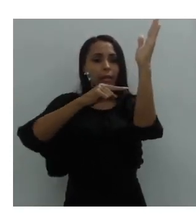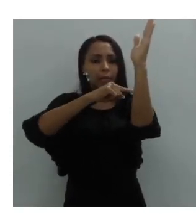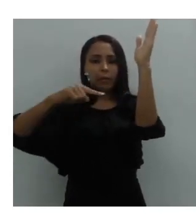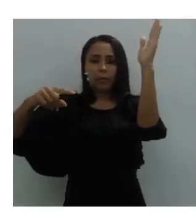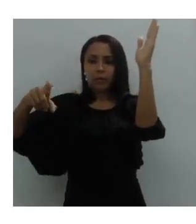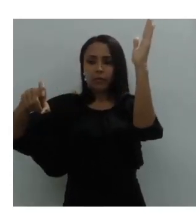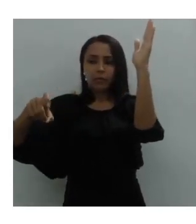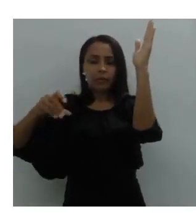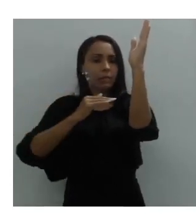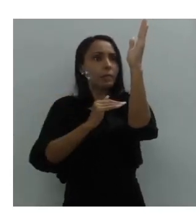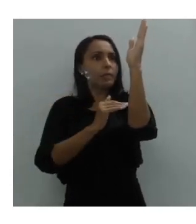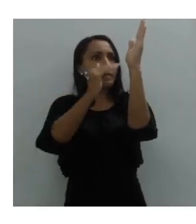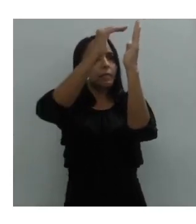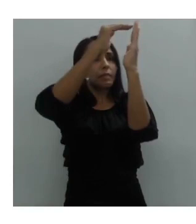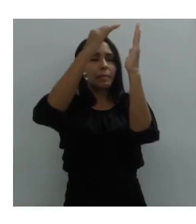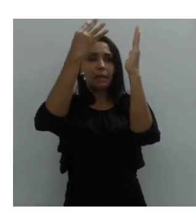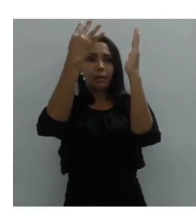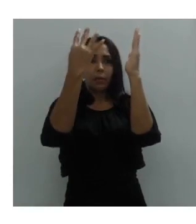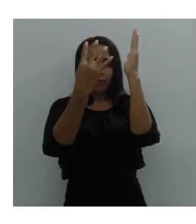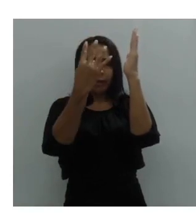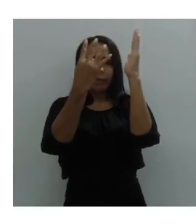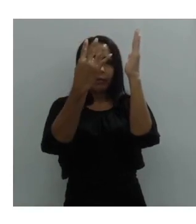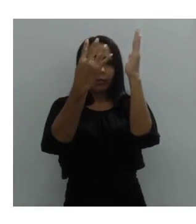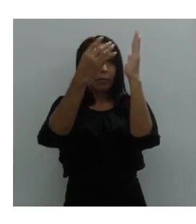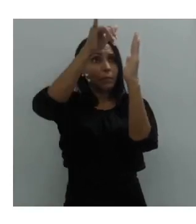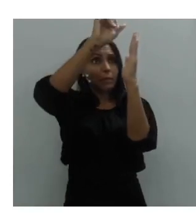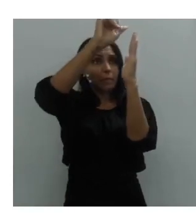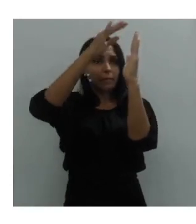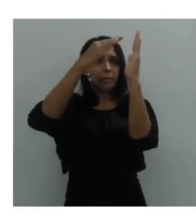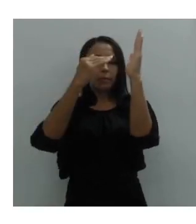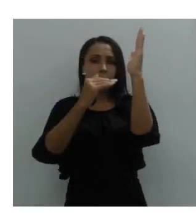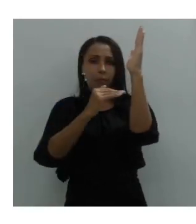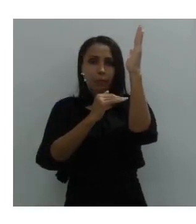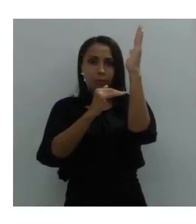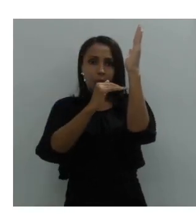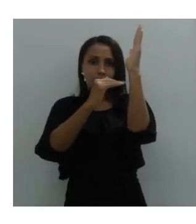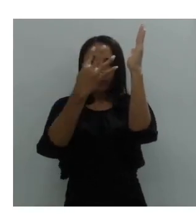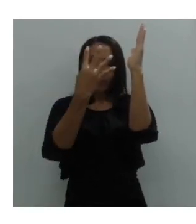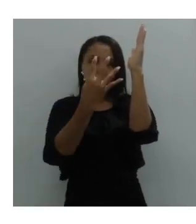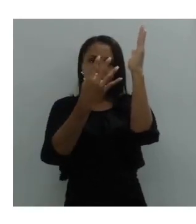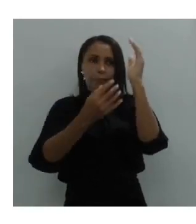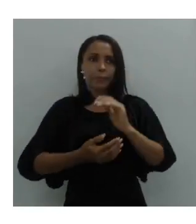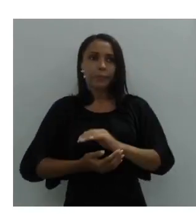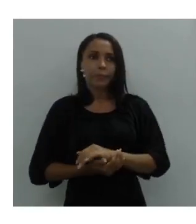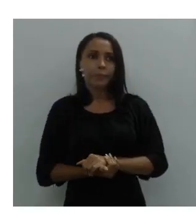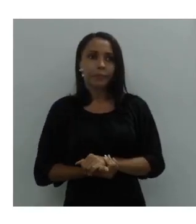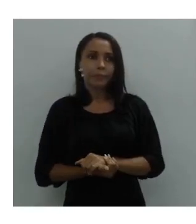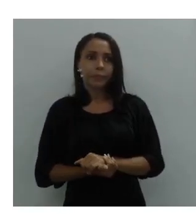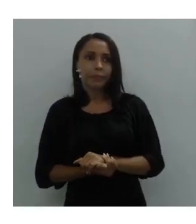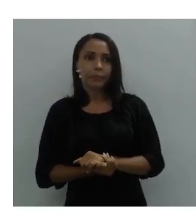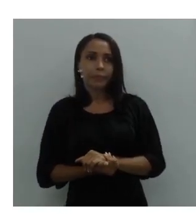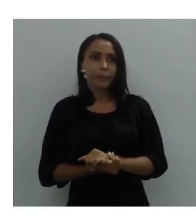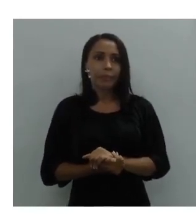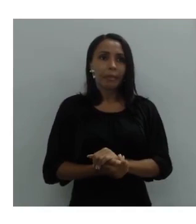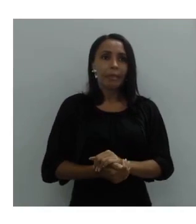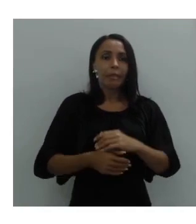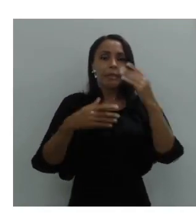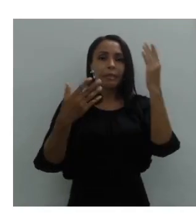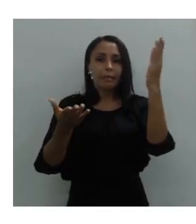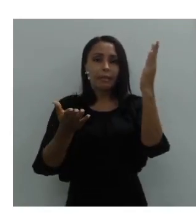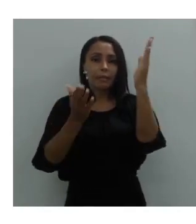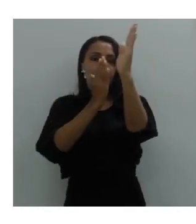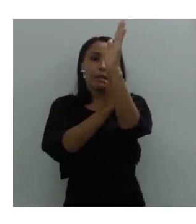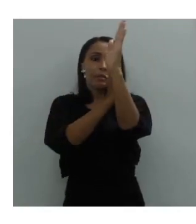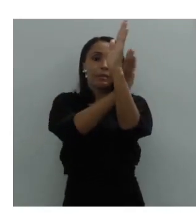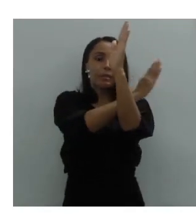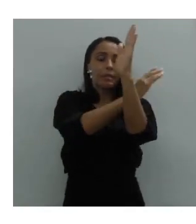número 4, que seria o eixo dos y. Só que, vamos lá, menos 3 é à esquerda do zero. Só